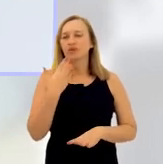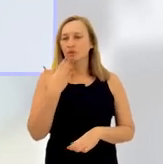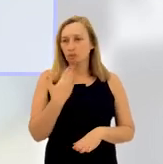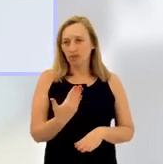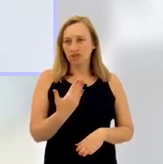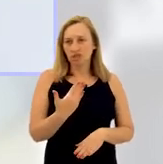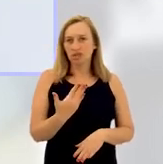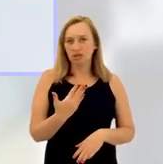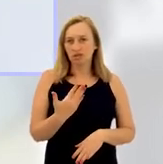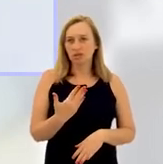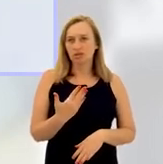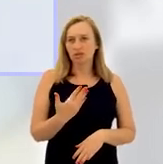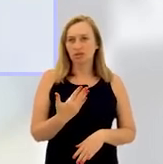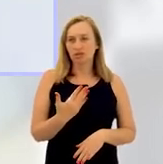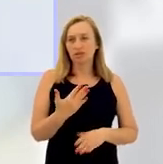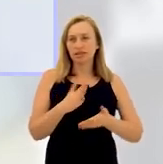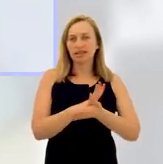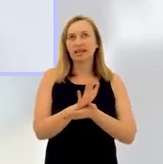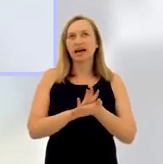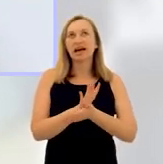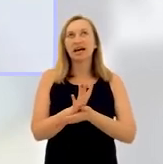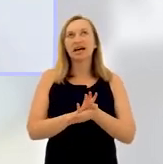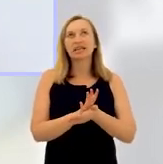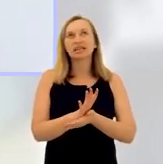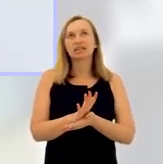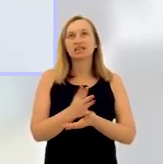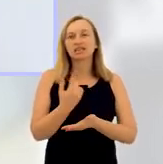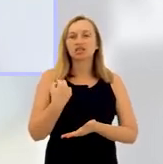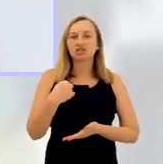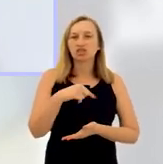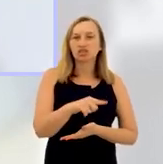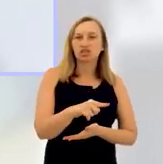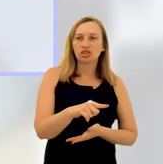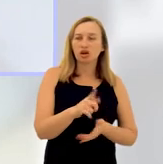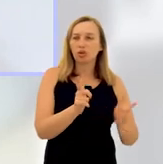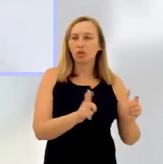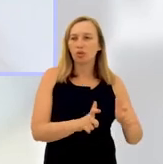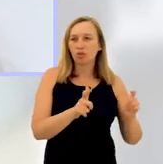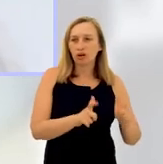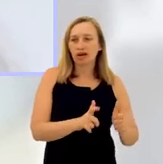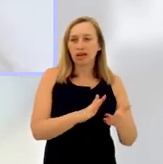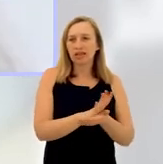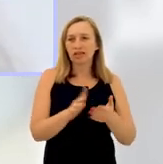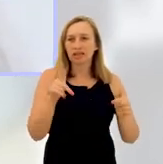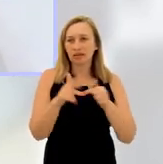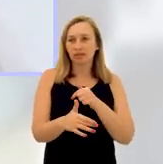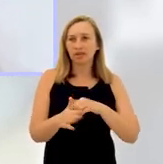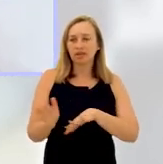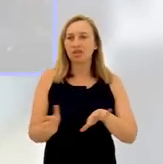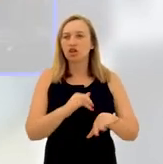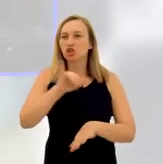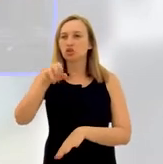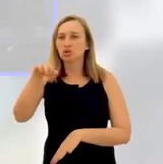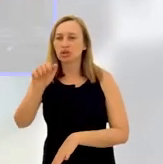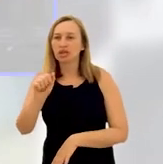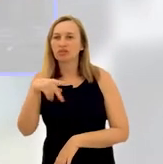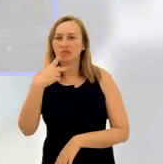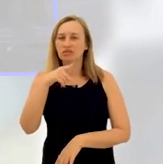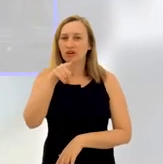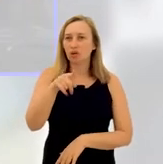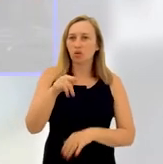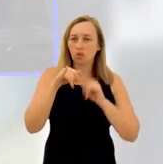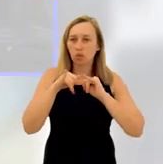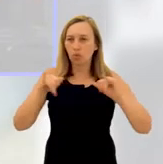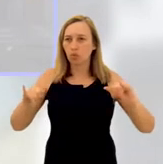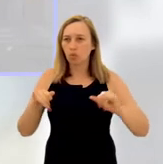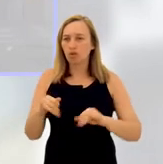ordem sem nenhuma intervenção no caminho, sem nenhuma outra questão que a impeça. Juliana, você falou aí da